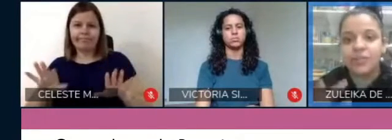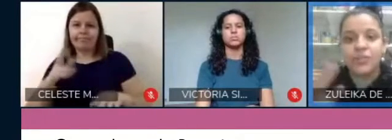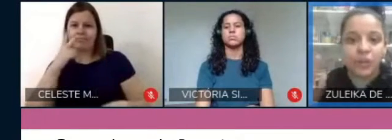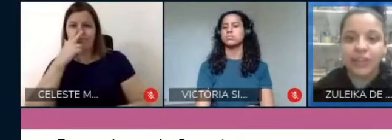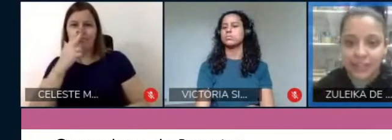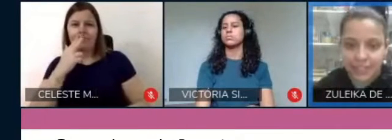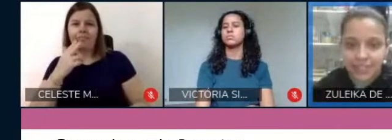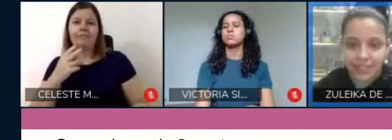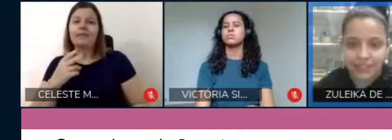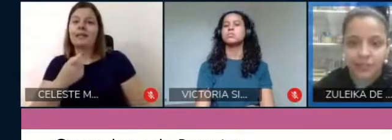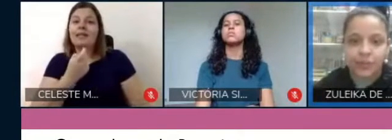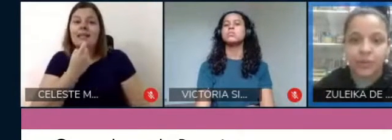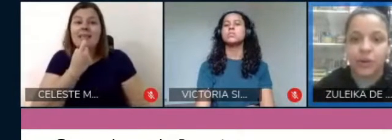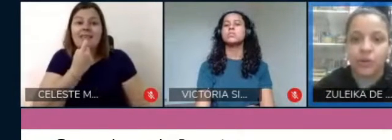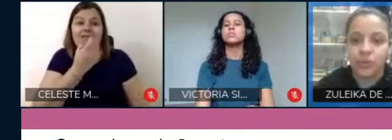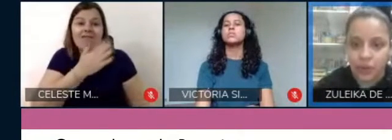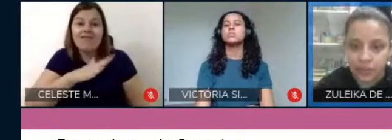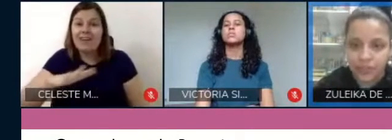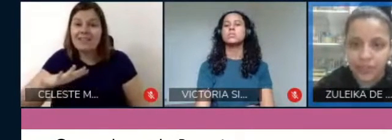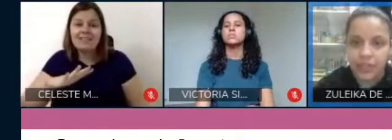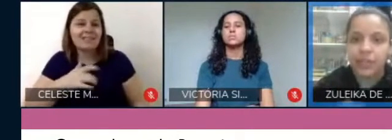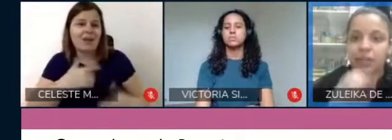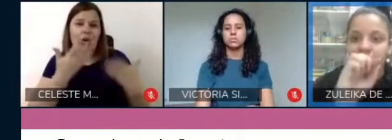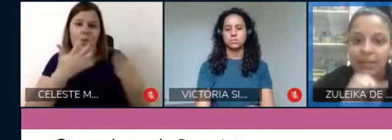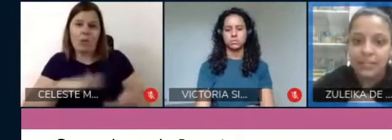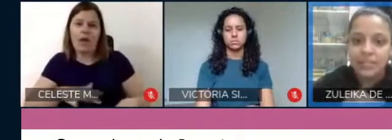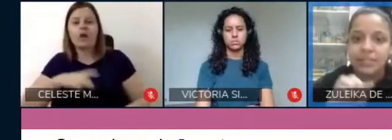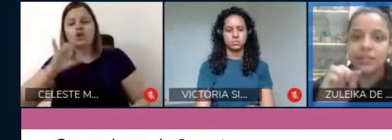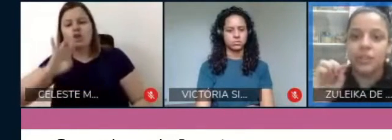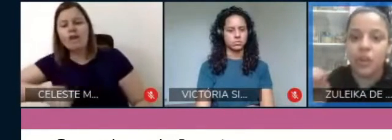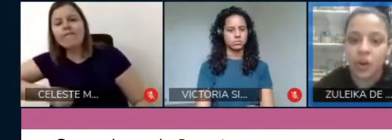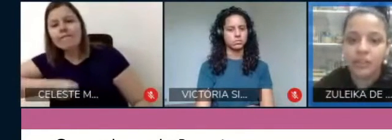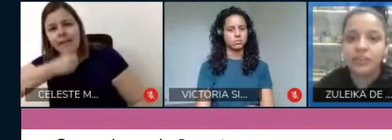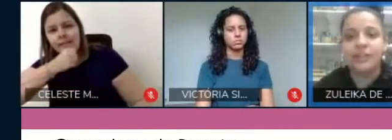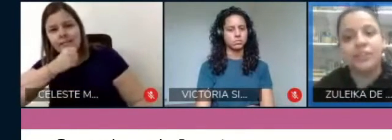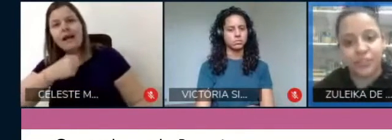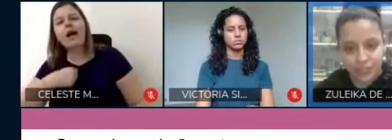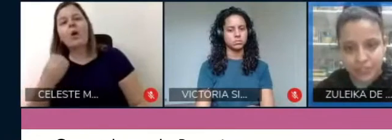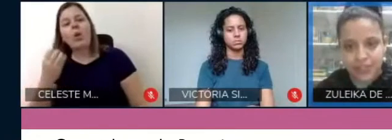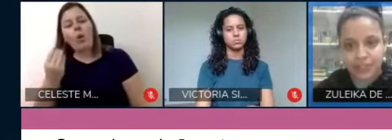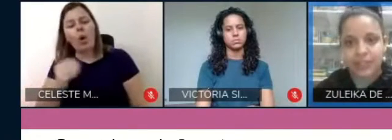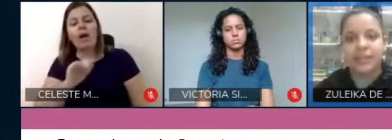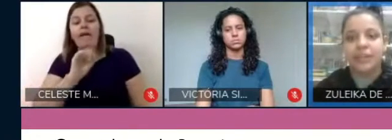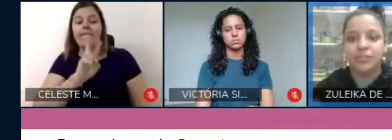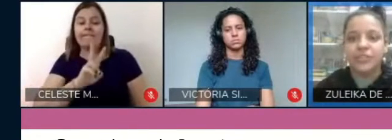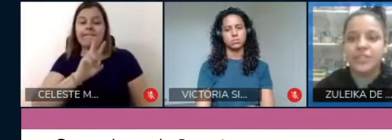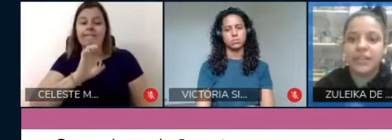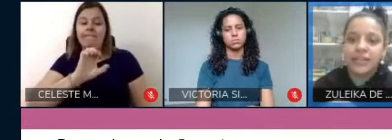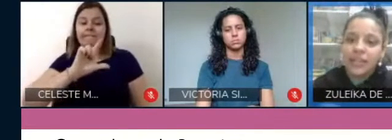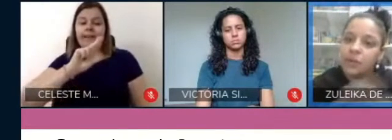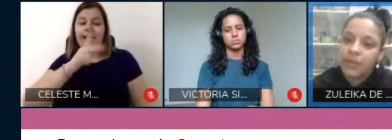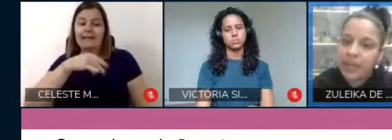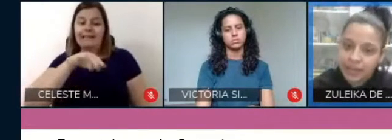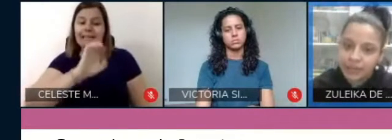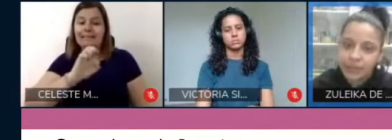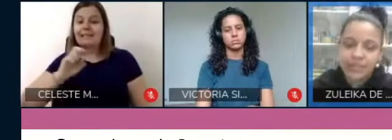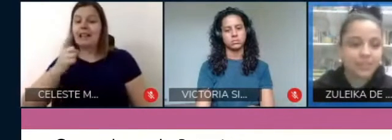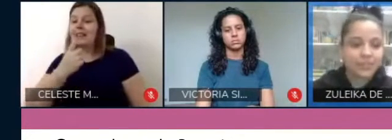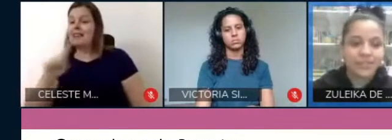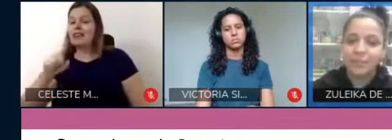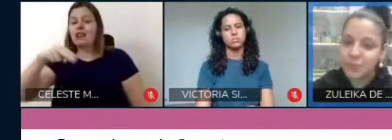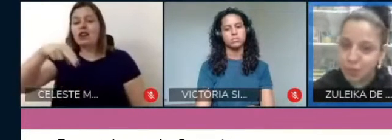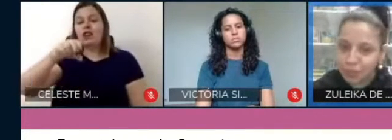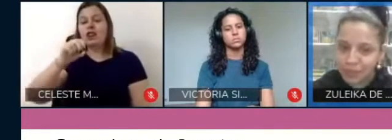infância e quero só velhice. Então, eu coloco not, velhice, not, infância. E aí eu vou dizer que não